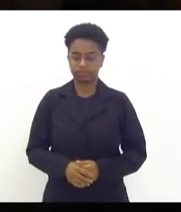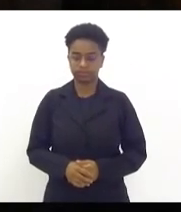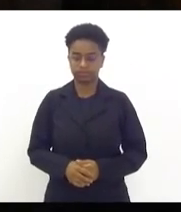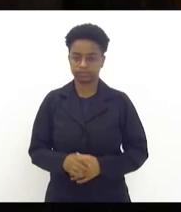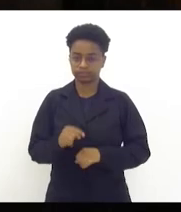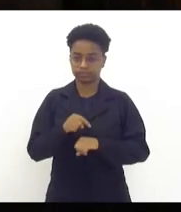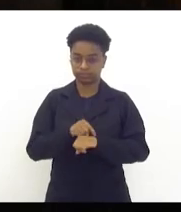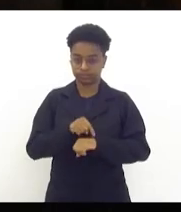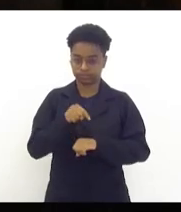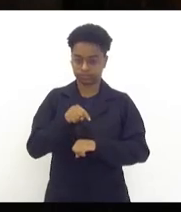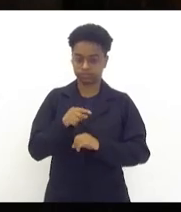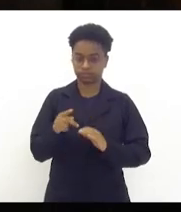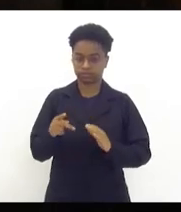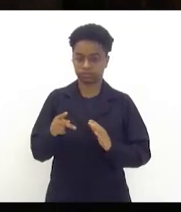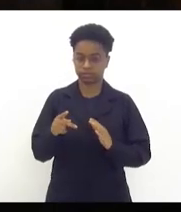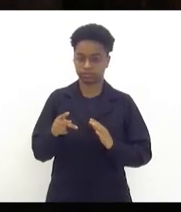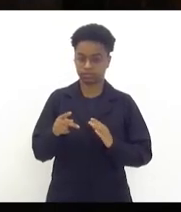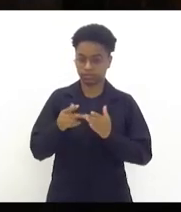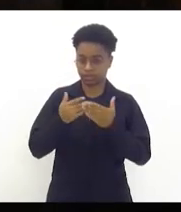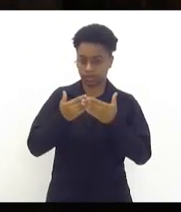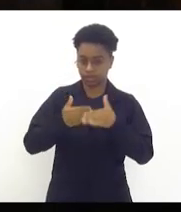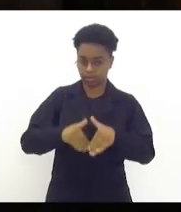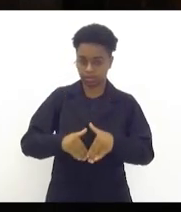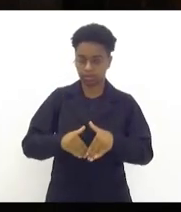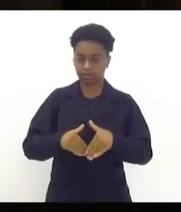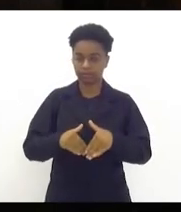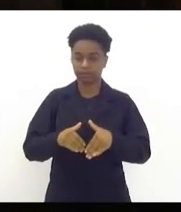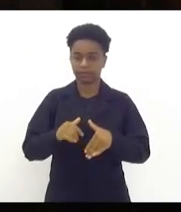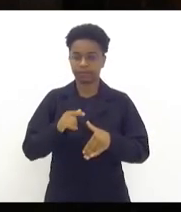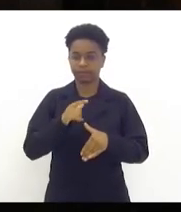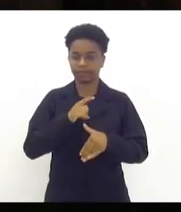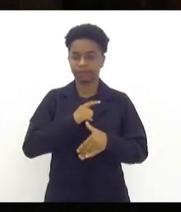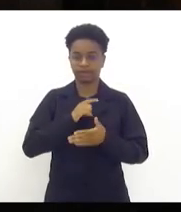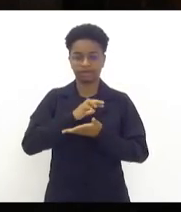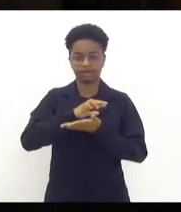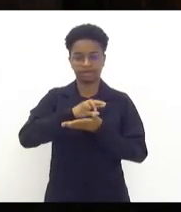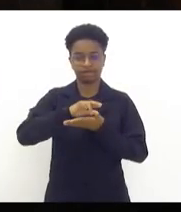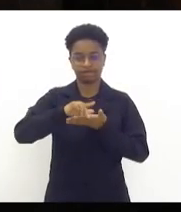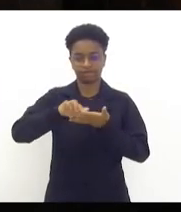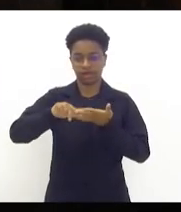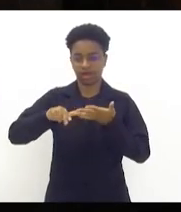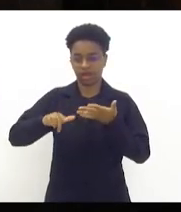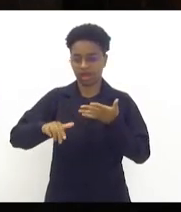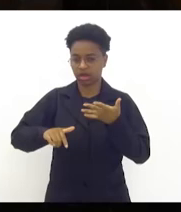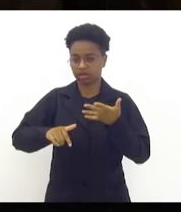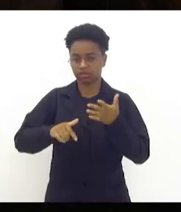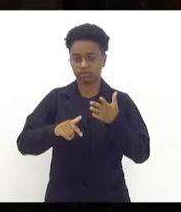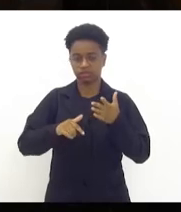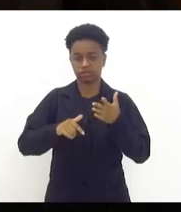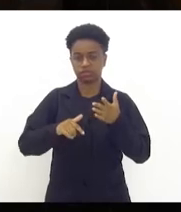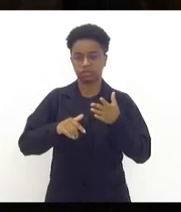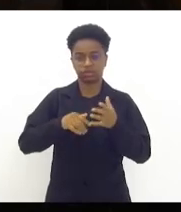do mesmo, teve todos os tipos de desatinos e fraudes.